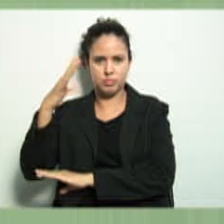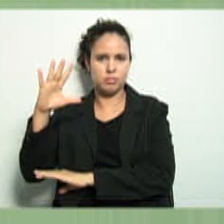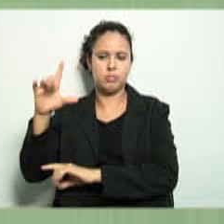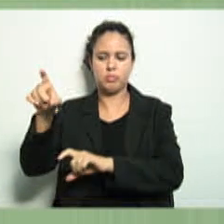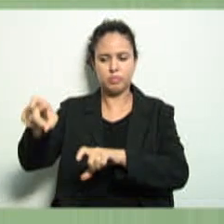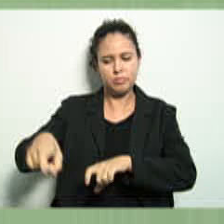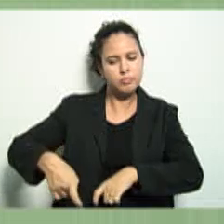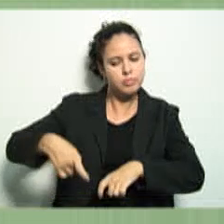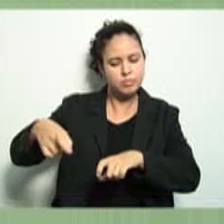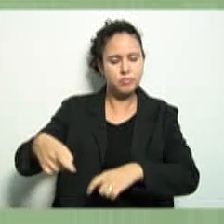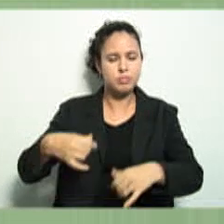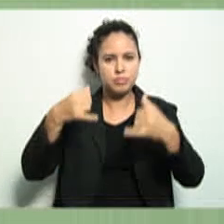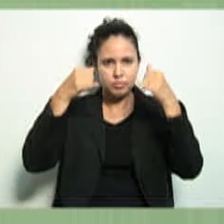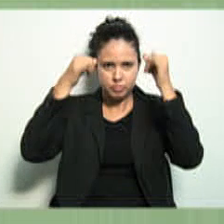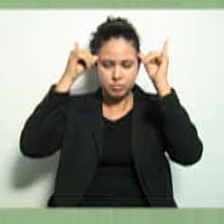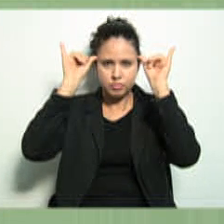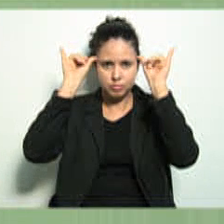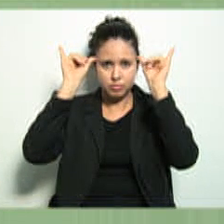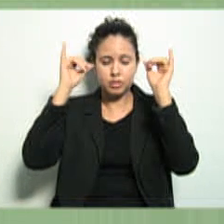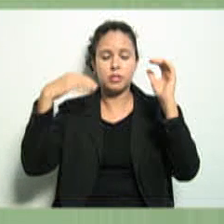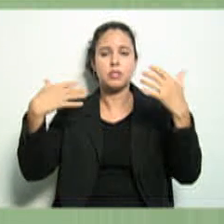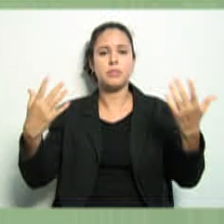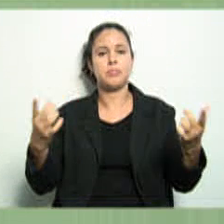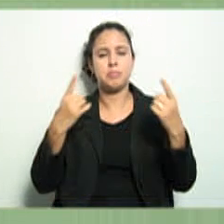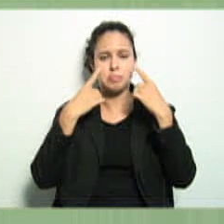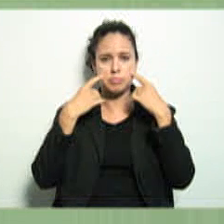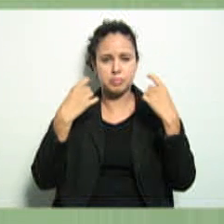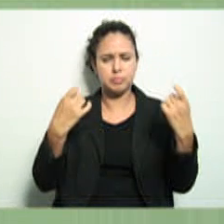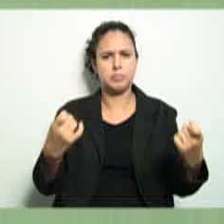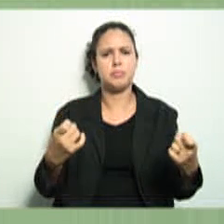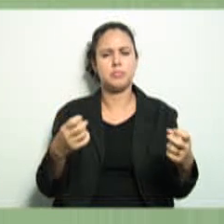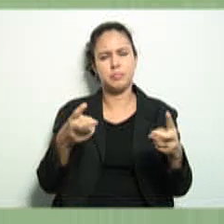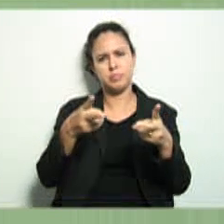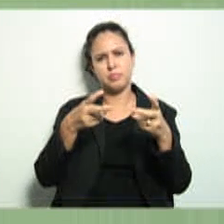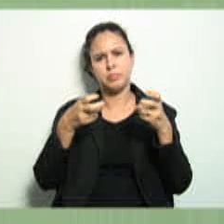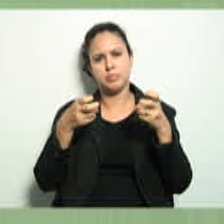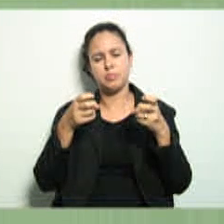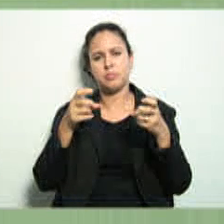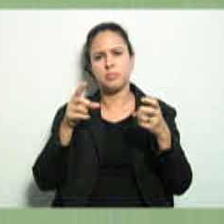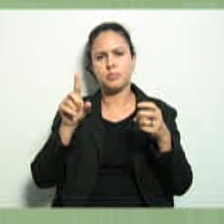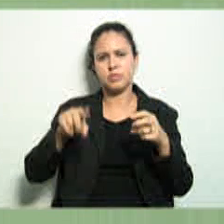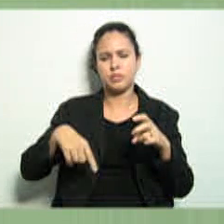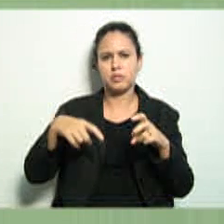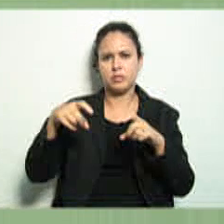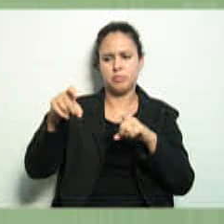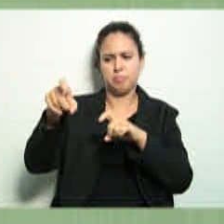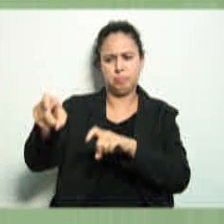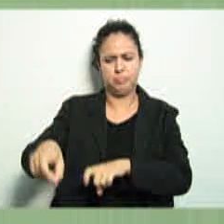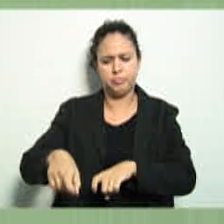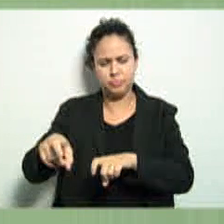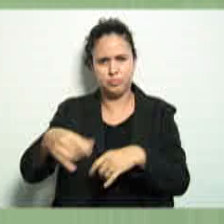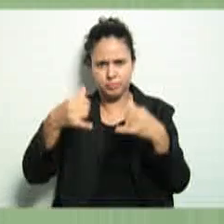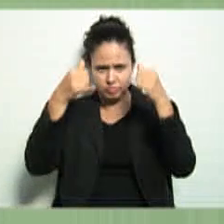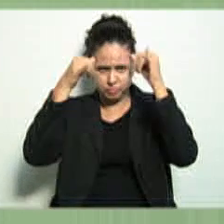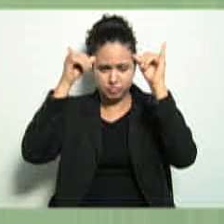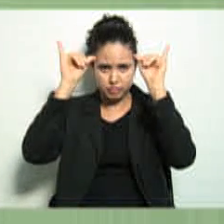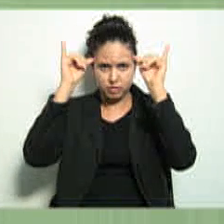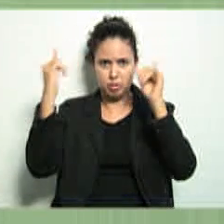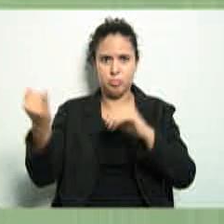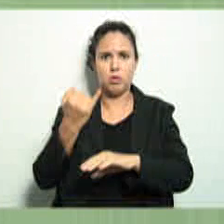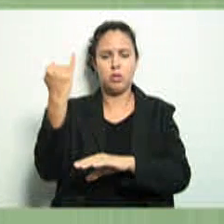é curioso verificar que a agropecuária não é a atividade mais importante do Estado. Pelo